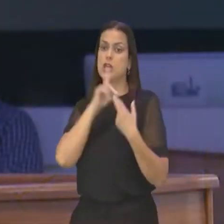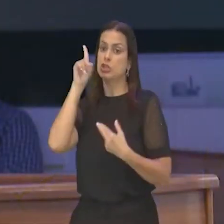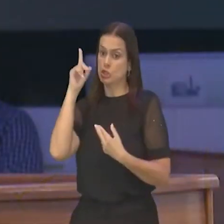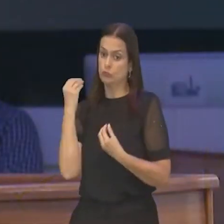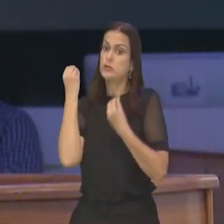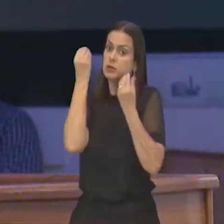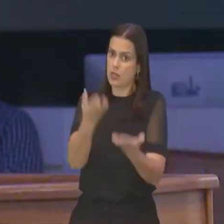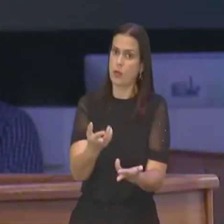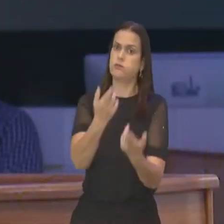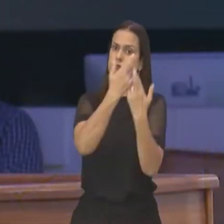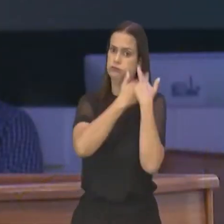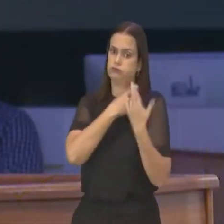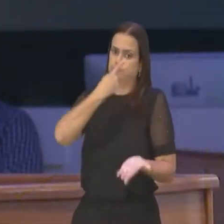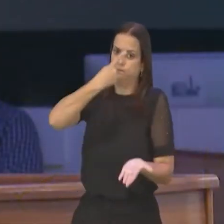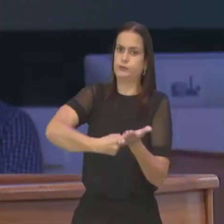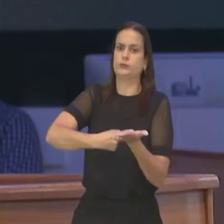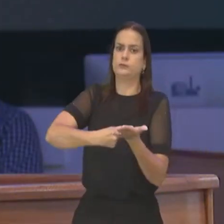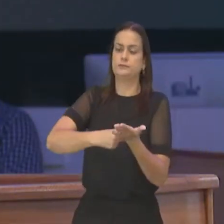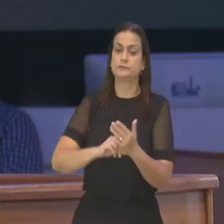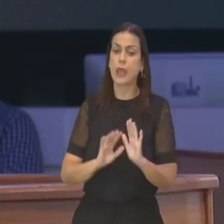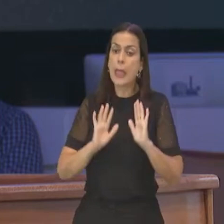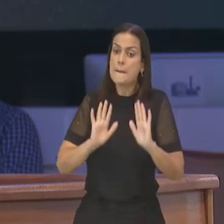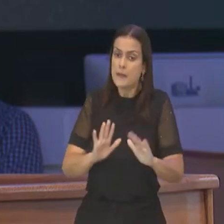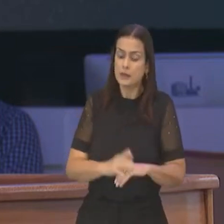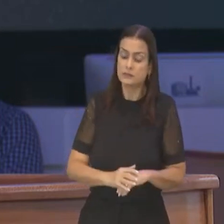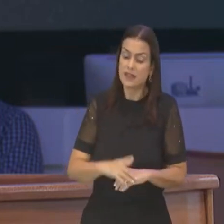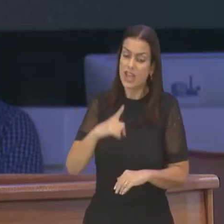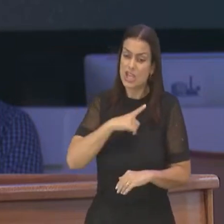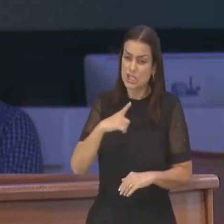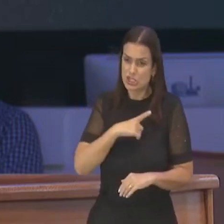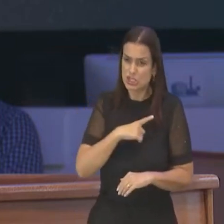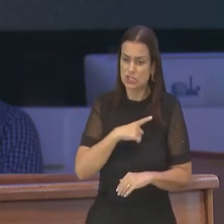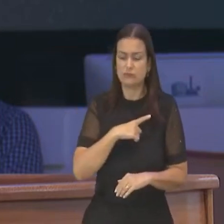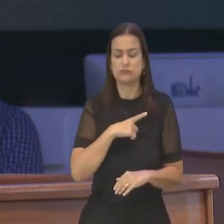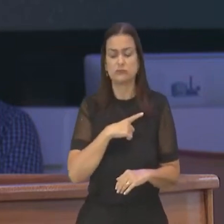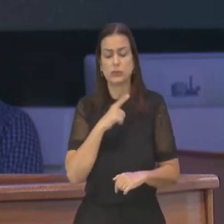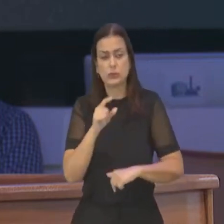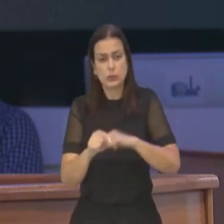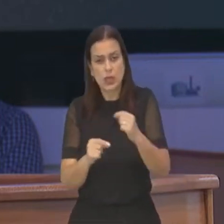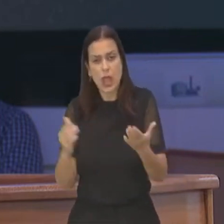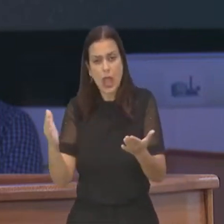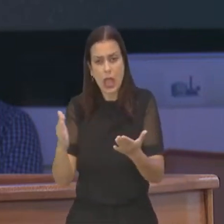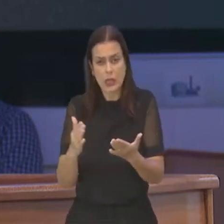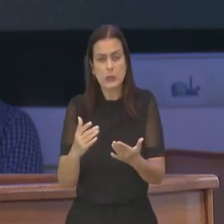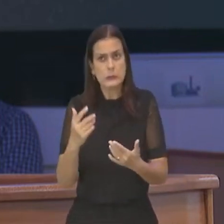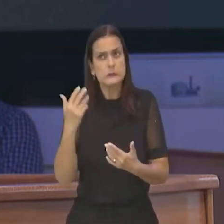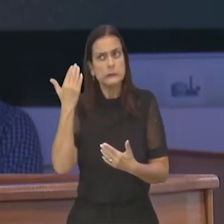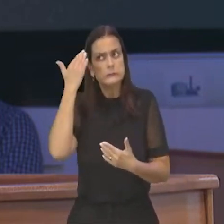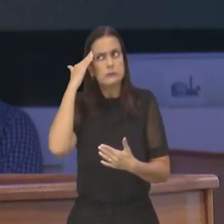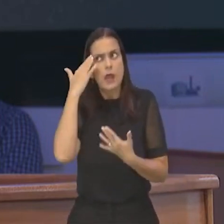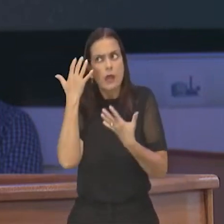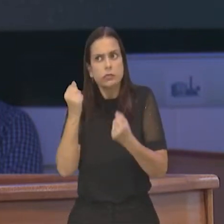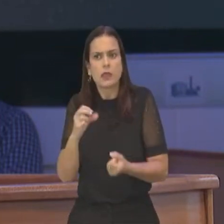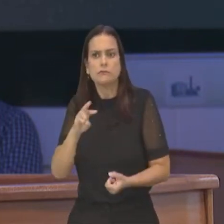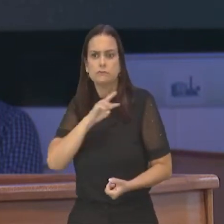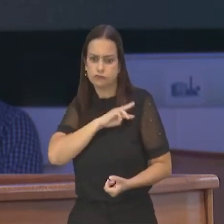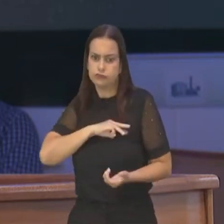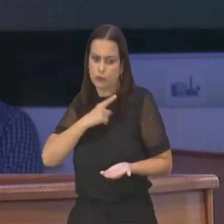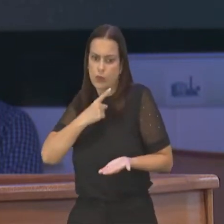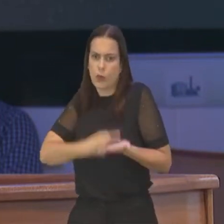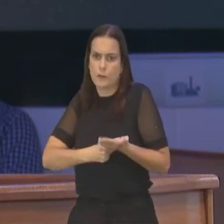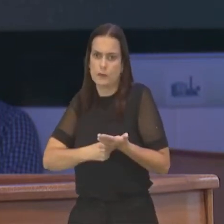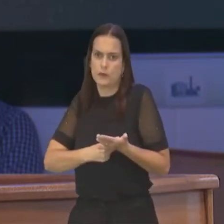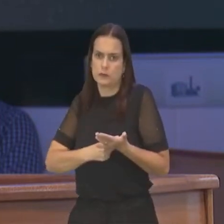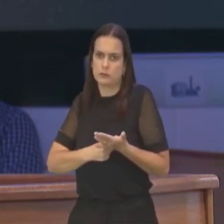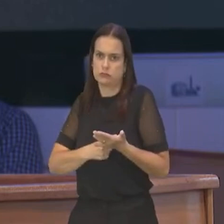Jesus. Mas de um lado, enquanto existia esse senso de missão e compromisso com